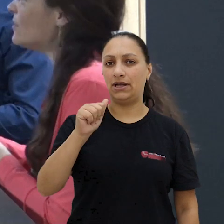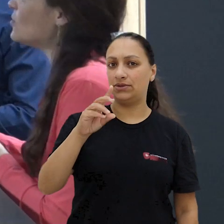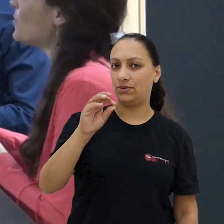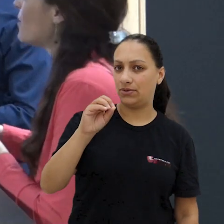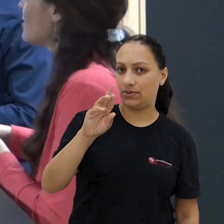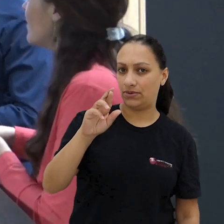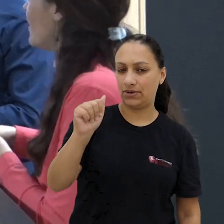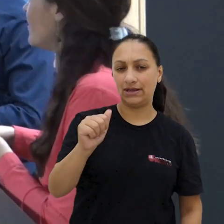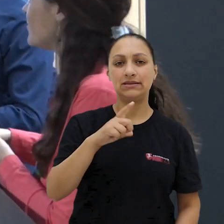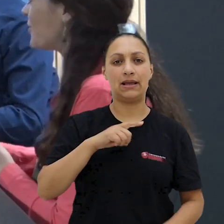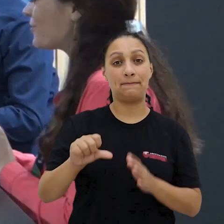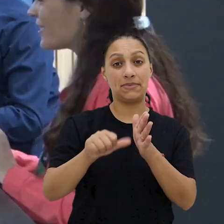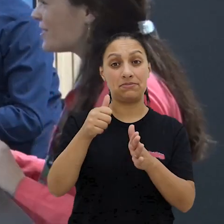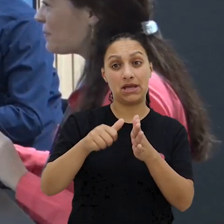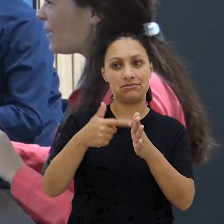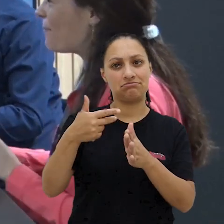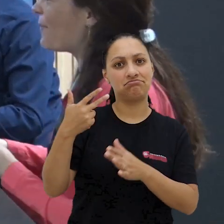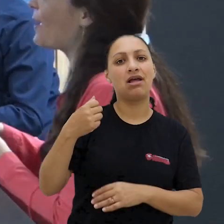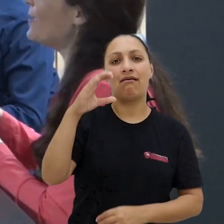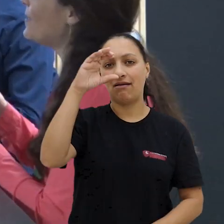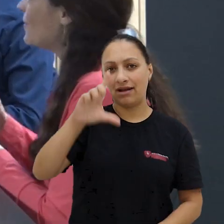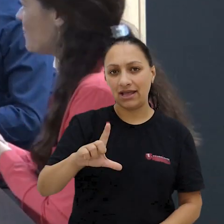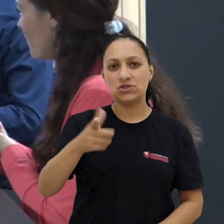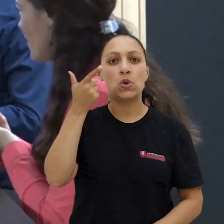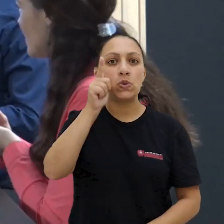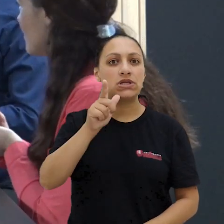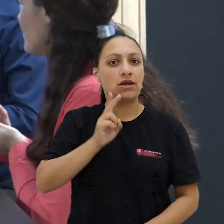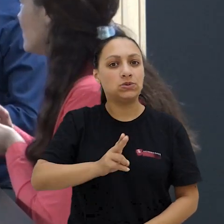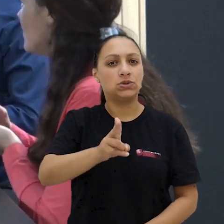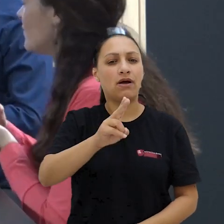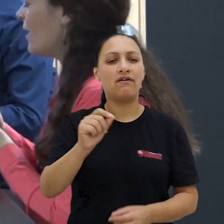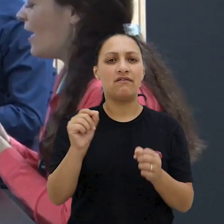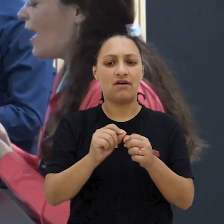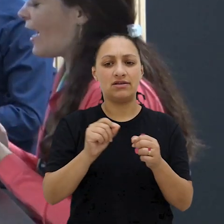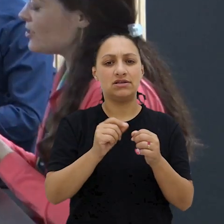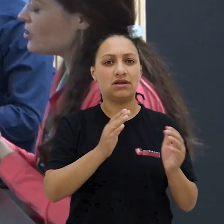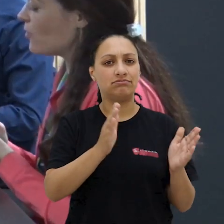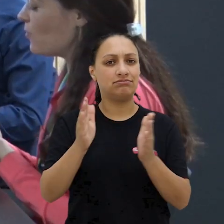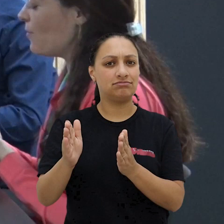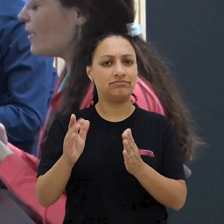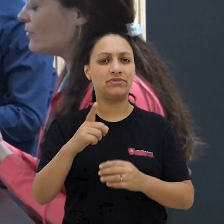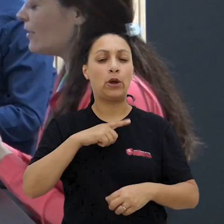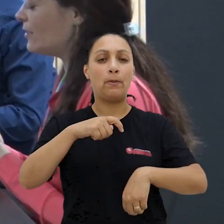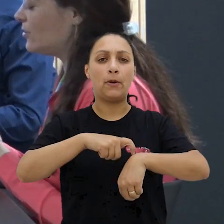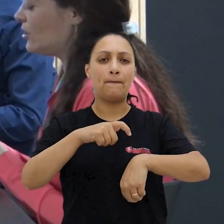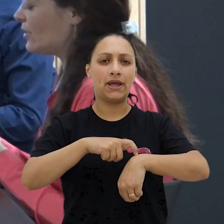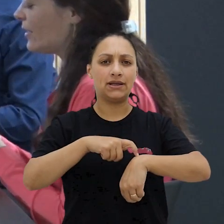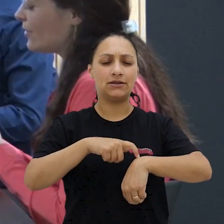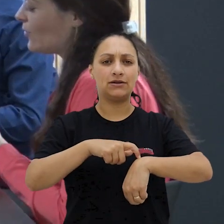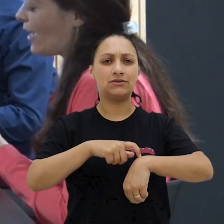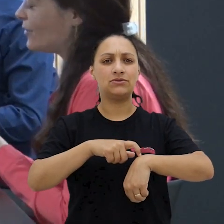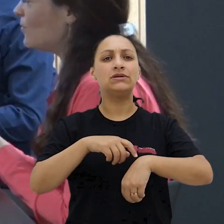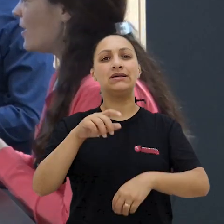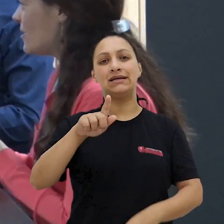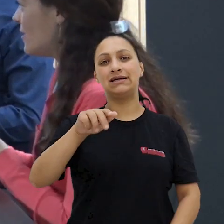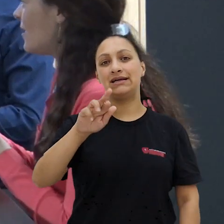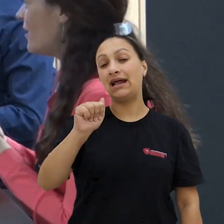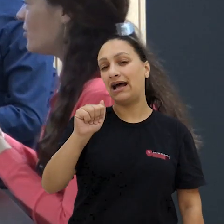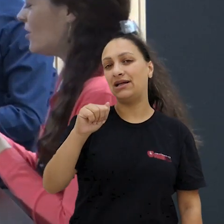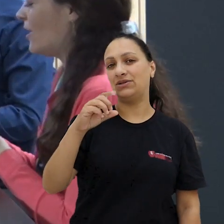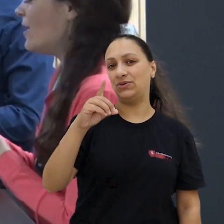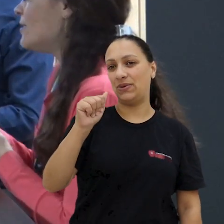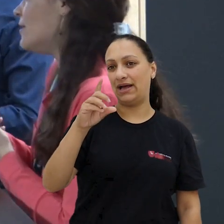venda, já tem seus primeiros clientes, já consegue se parar em pé, faz a graduação, né? Aí a gente tem um momento ali de